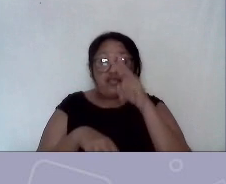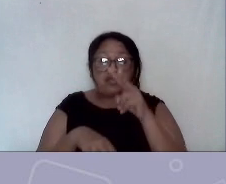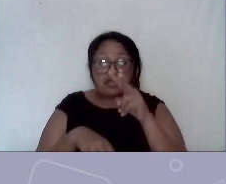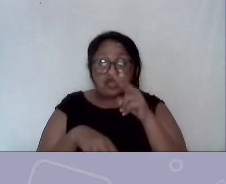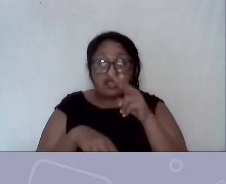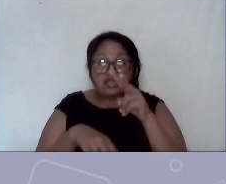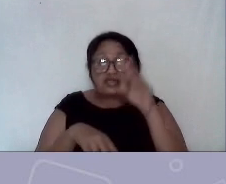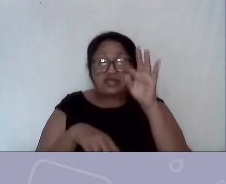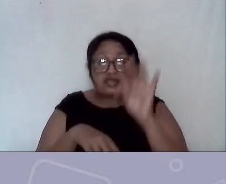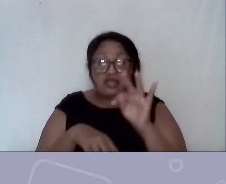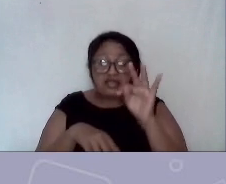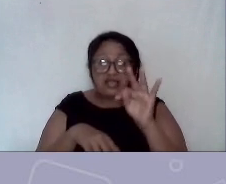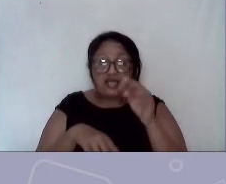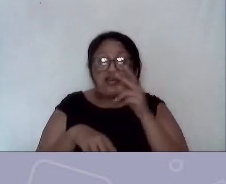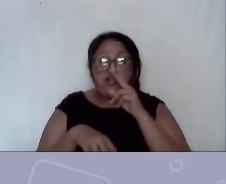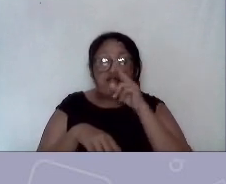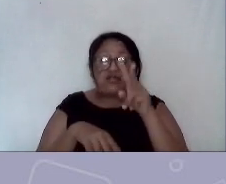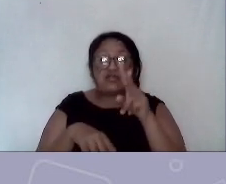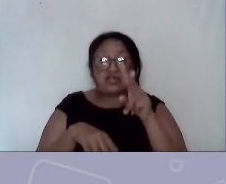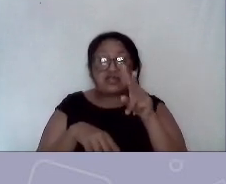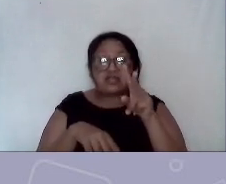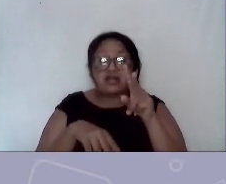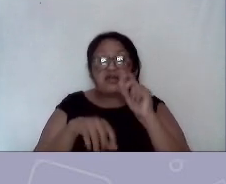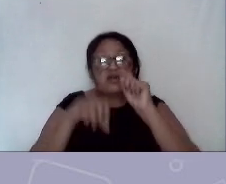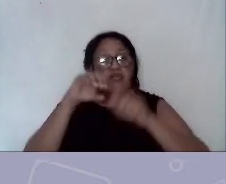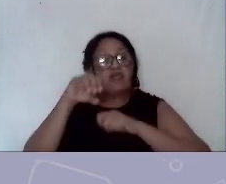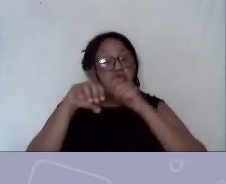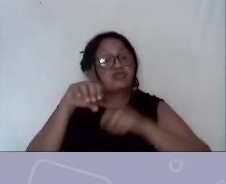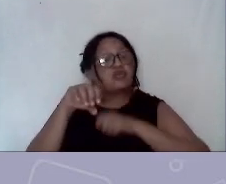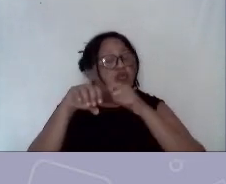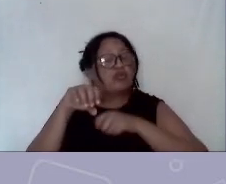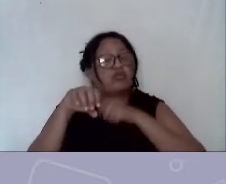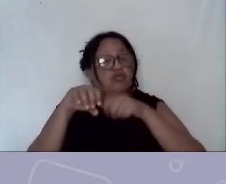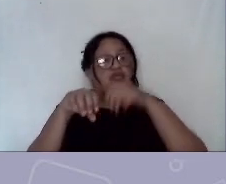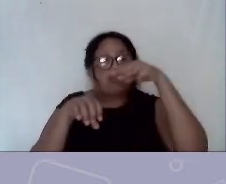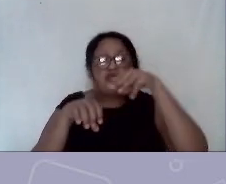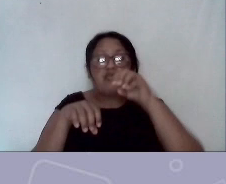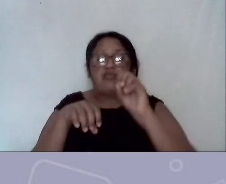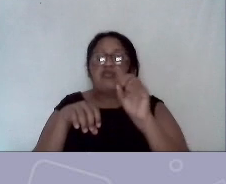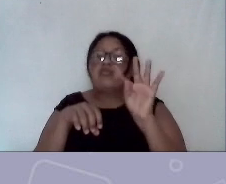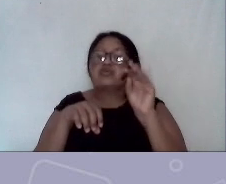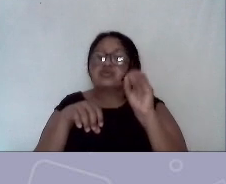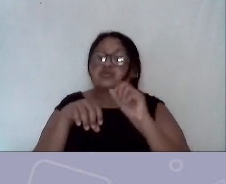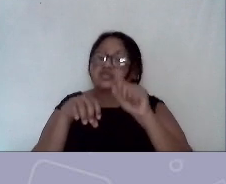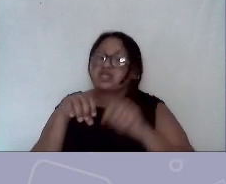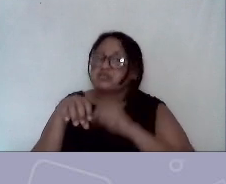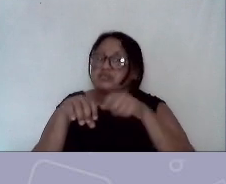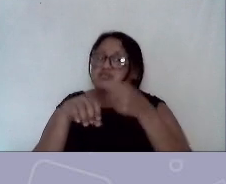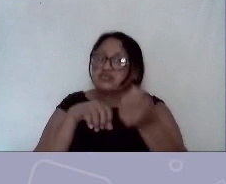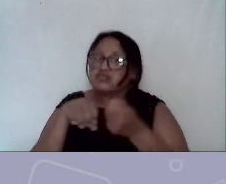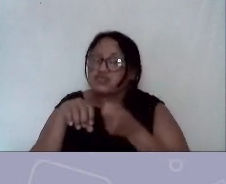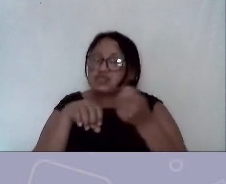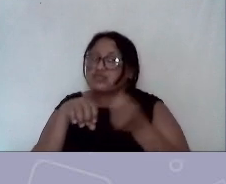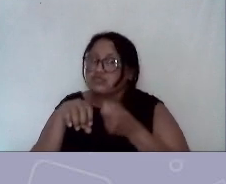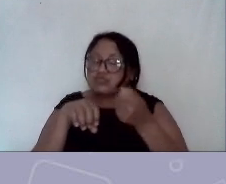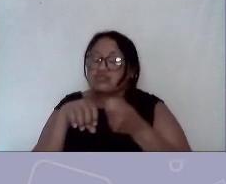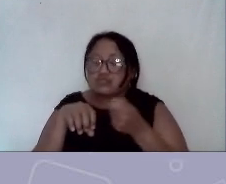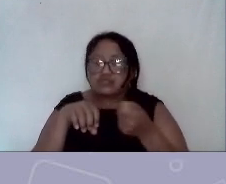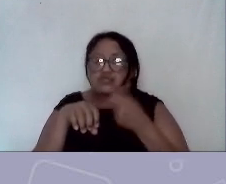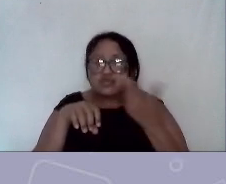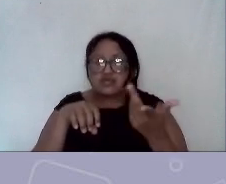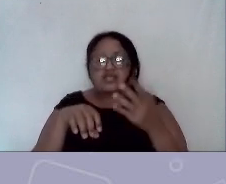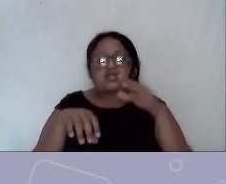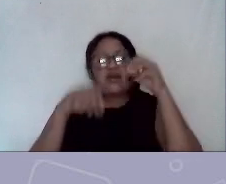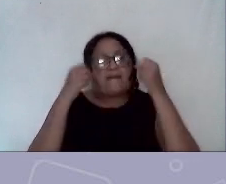pelo motor ok? então essa força T é a força resultante e força resultante é massa